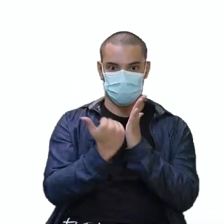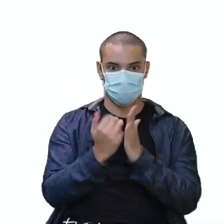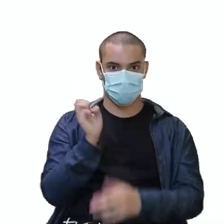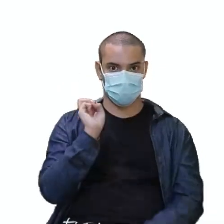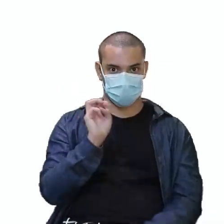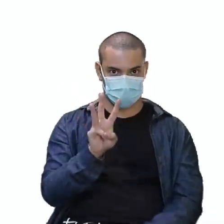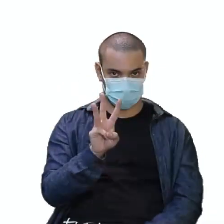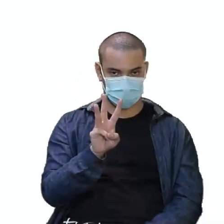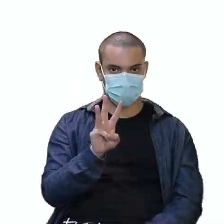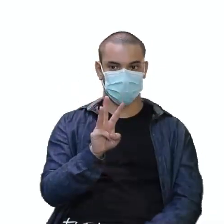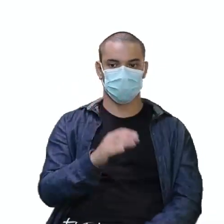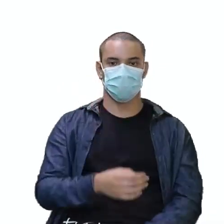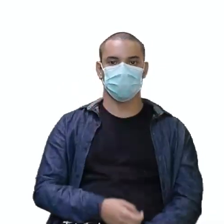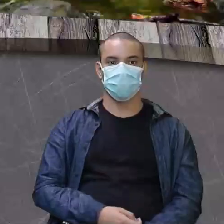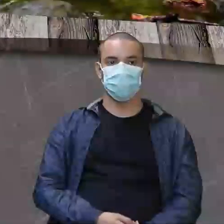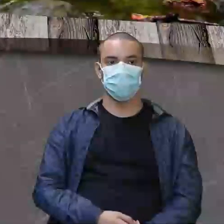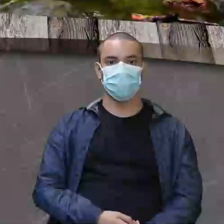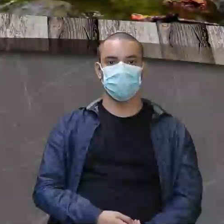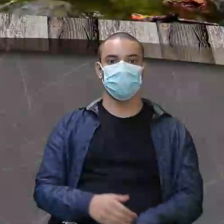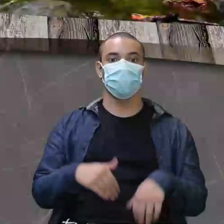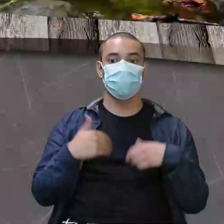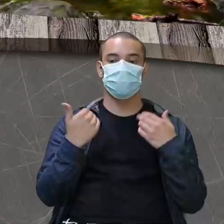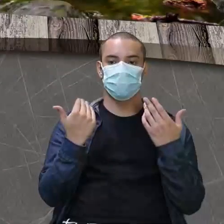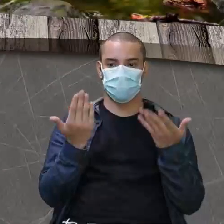pirâmides. Tá bom? Então, olha aqui para mim.